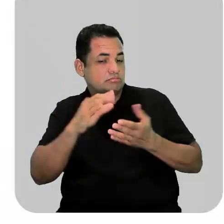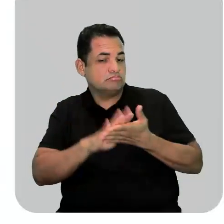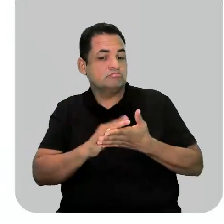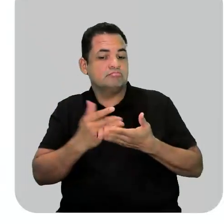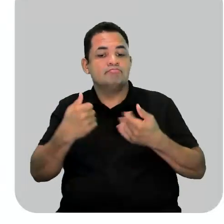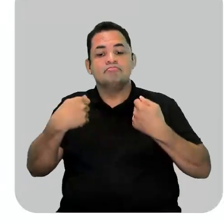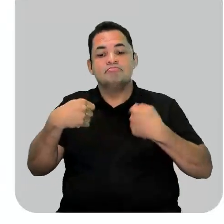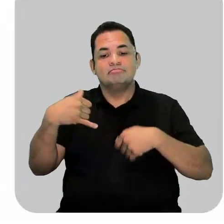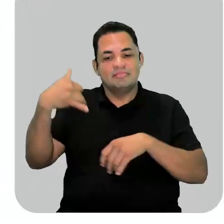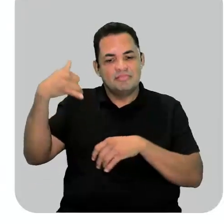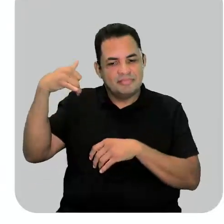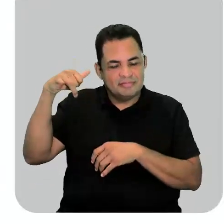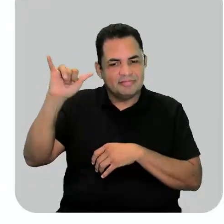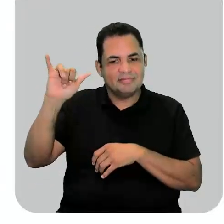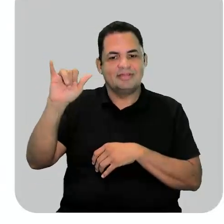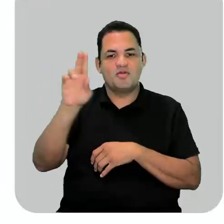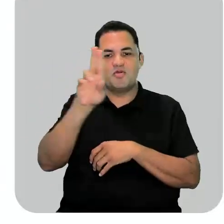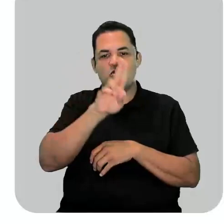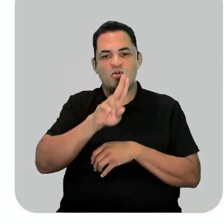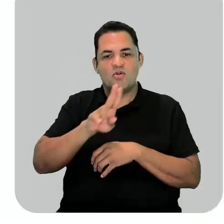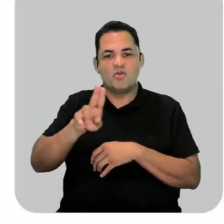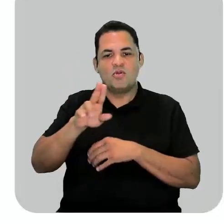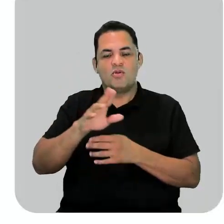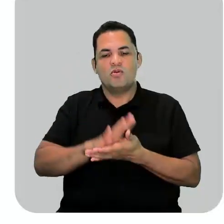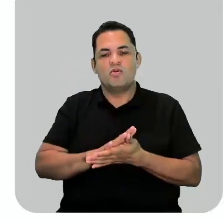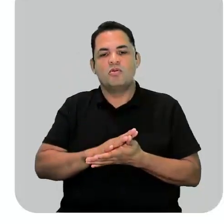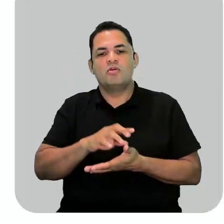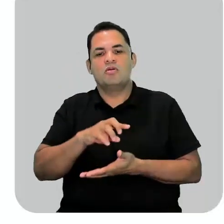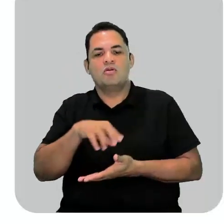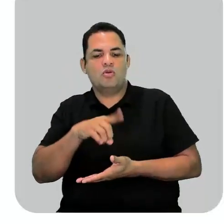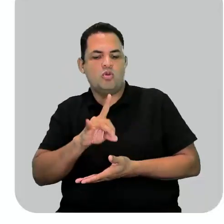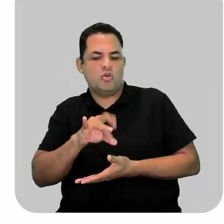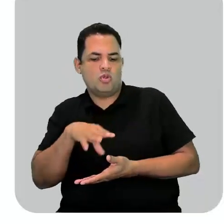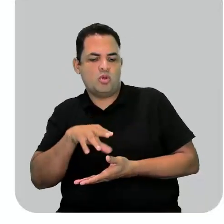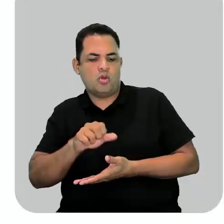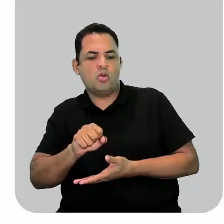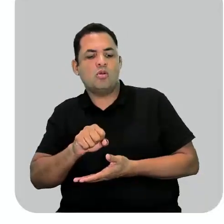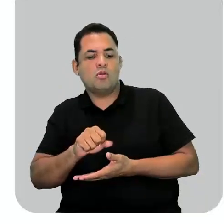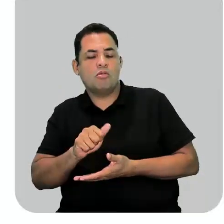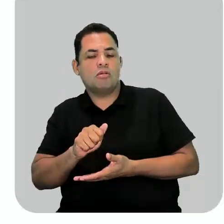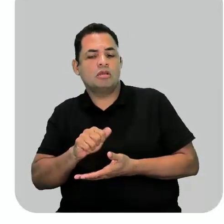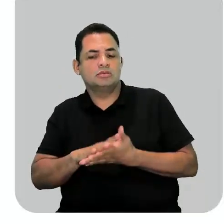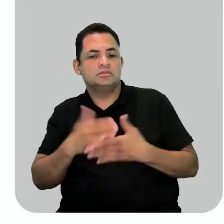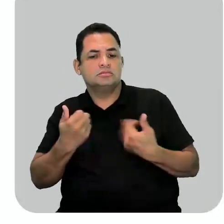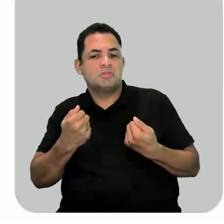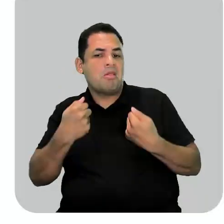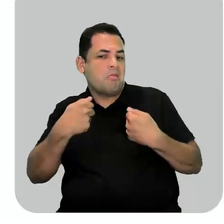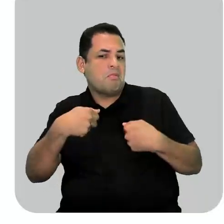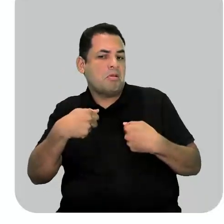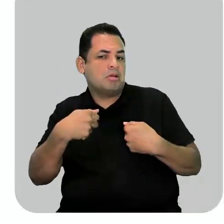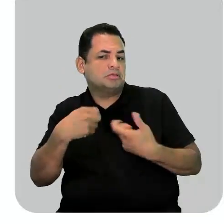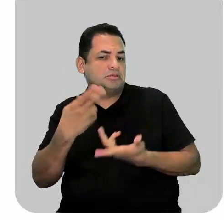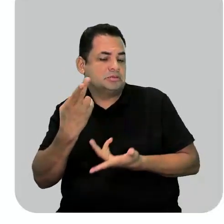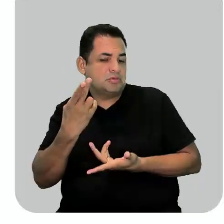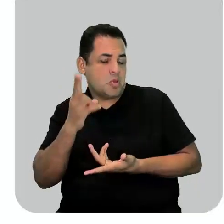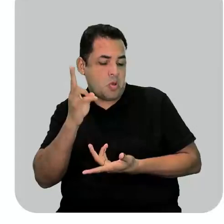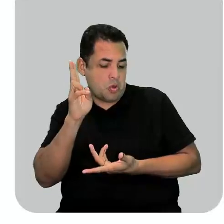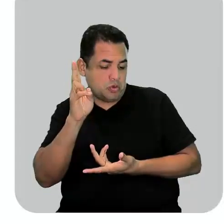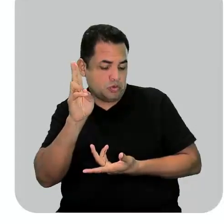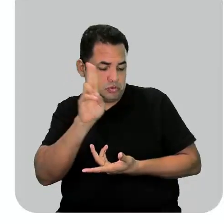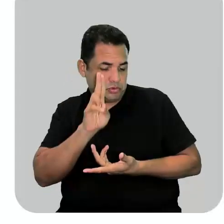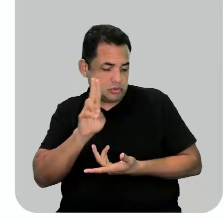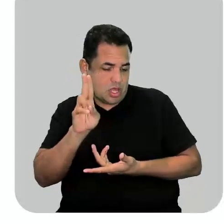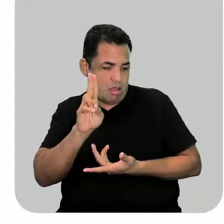sim evitar de fazer uso de drogas, mesmo que elas sejam do tipo lícita, né? Já que a gente não está fazendo